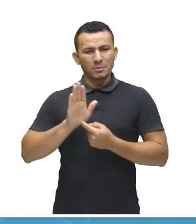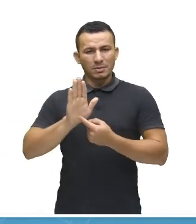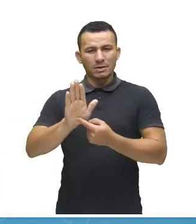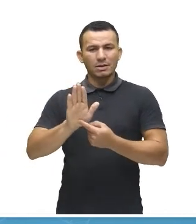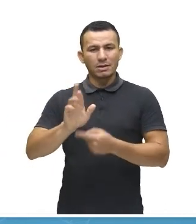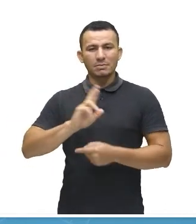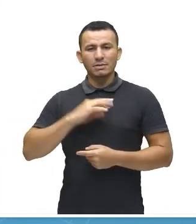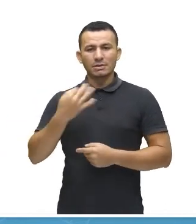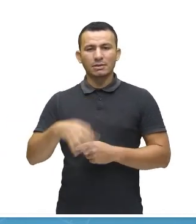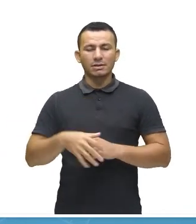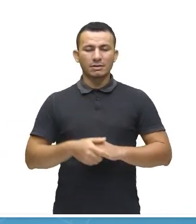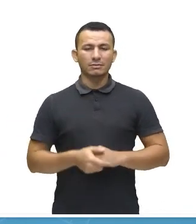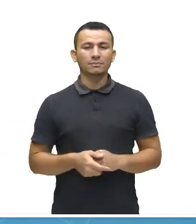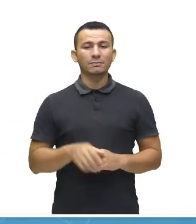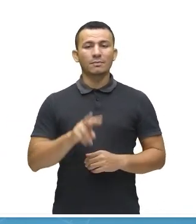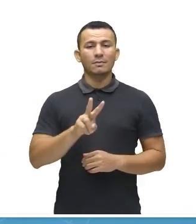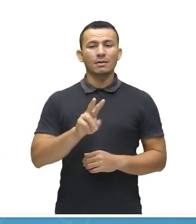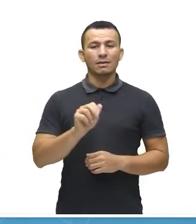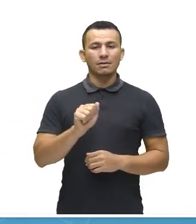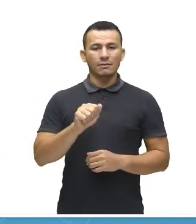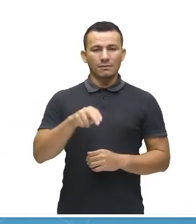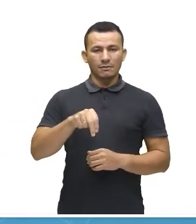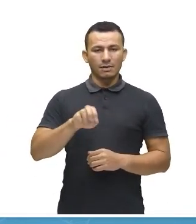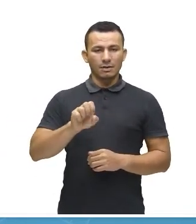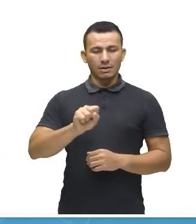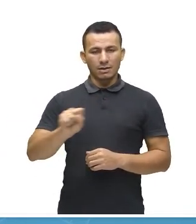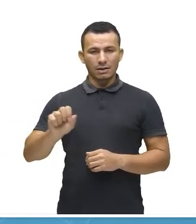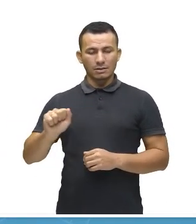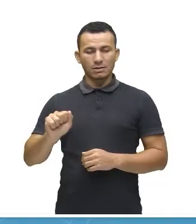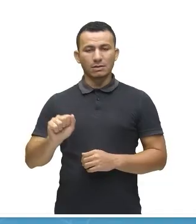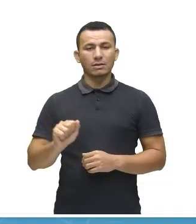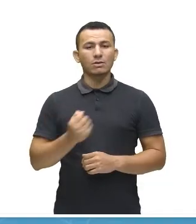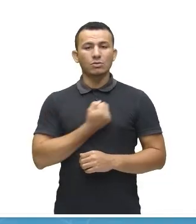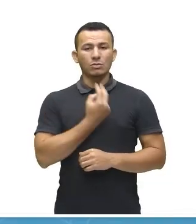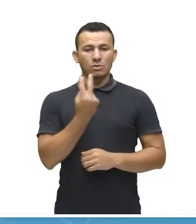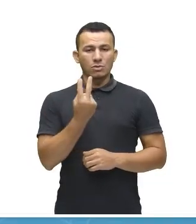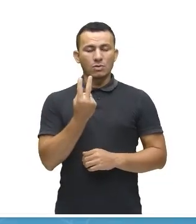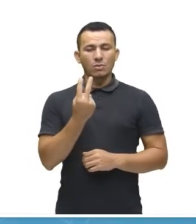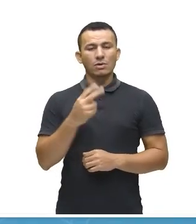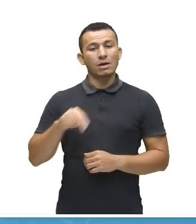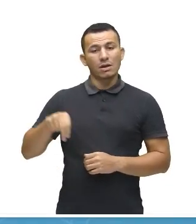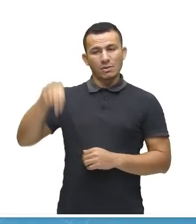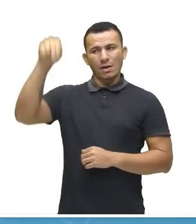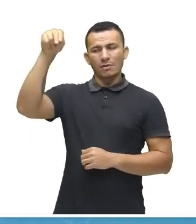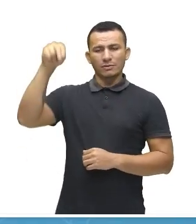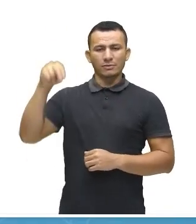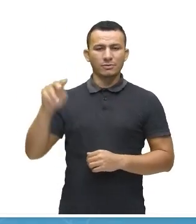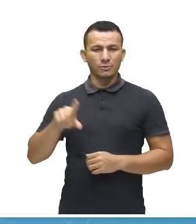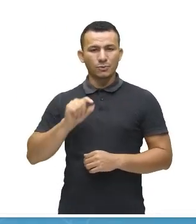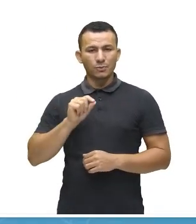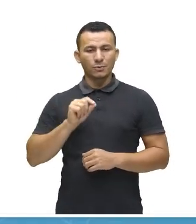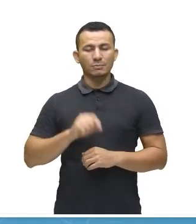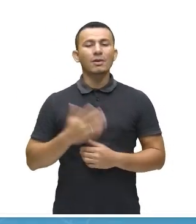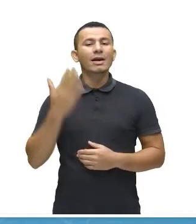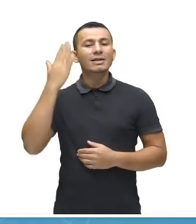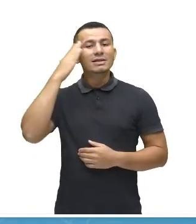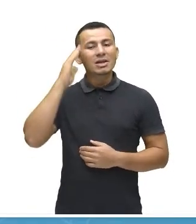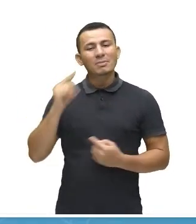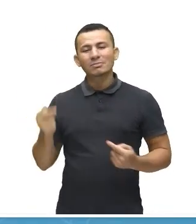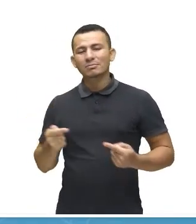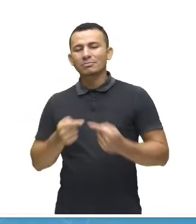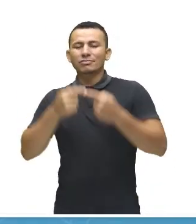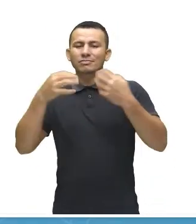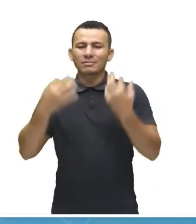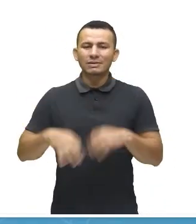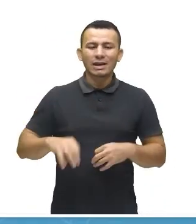ajeitar. Vanessa colocou questão 2, região norte, tá? Então, vamos verificar se vocês acertaram ou se tem